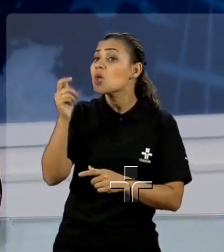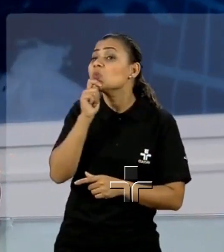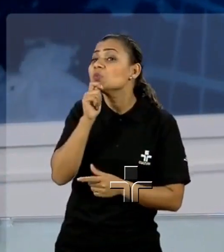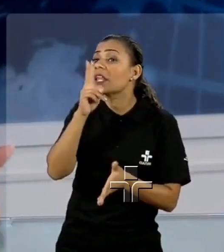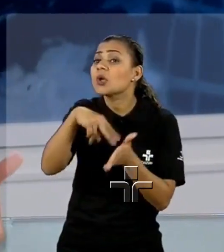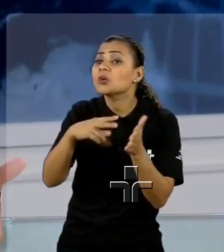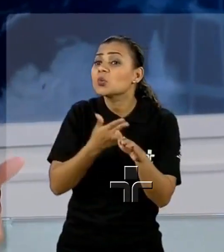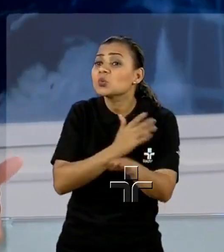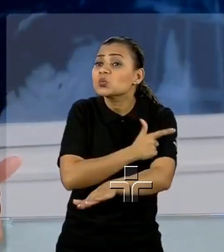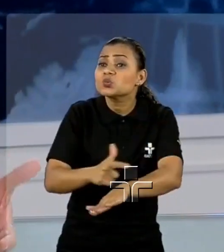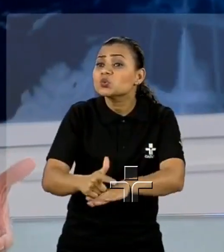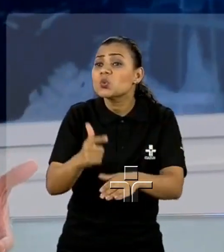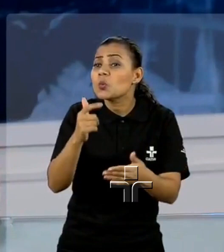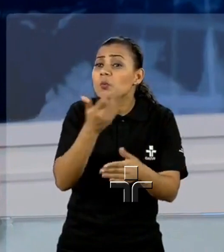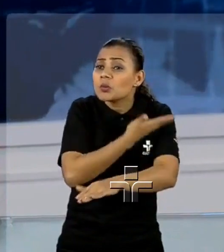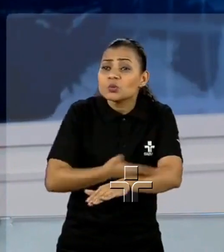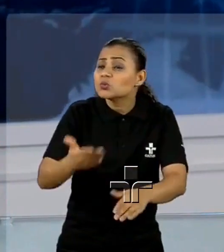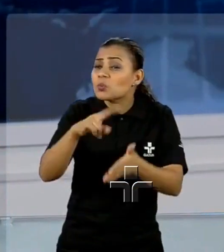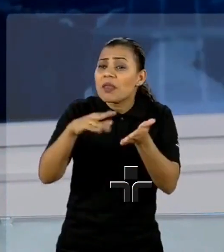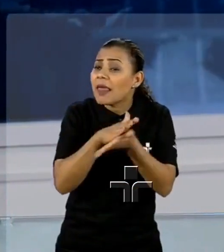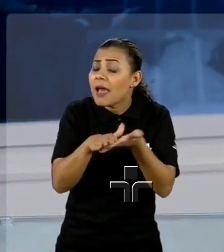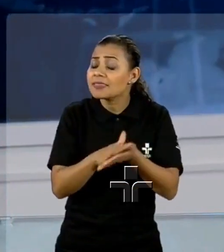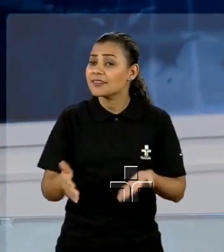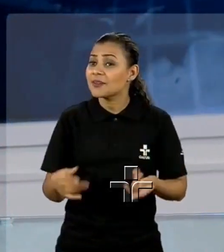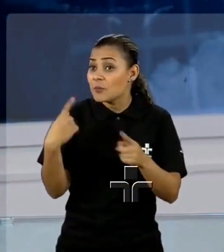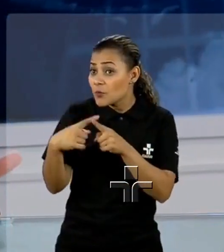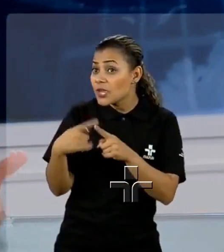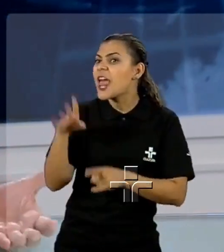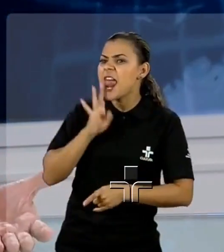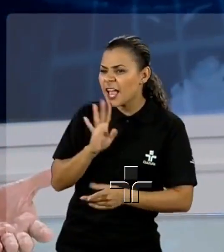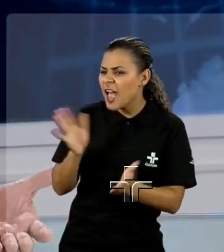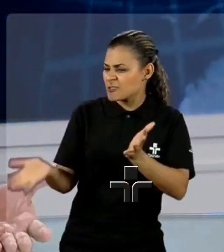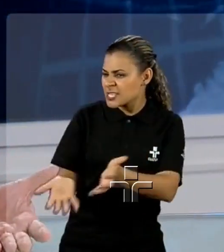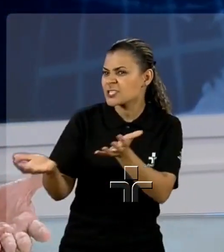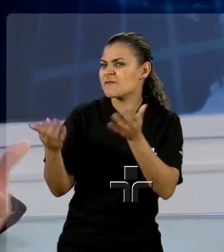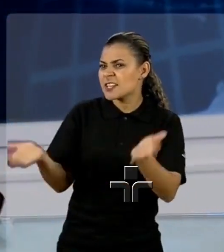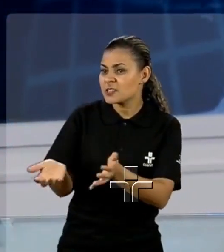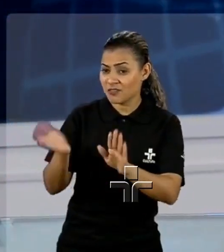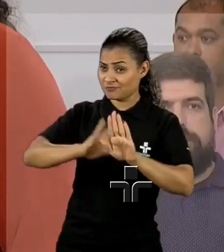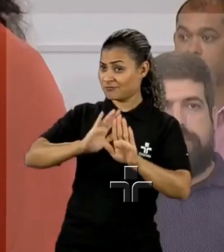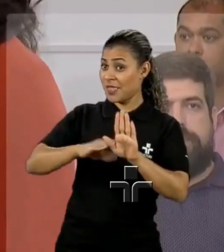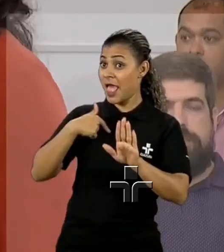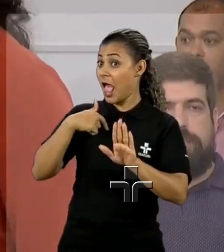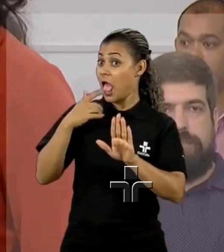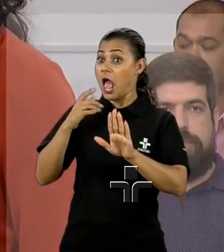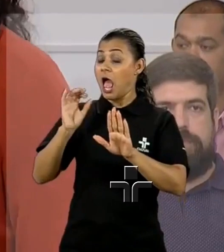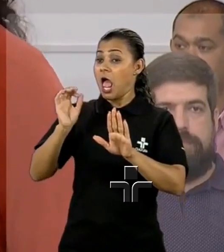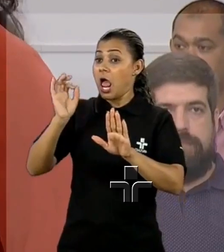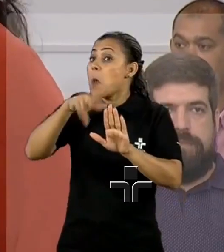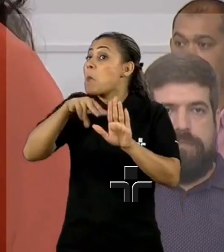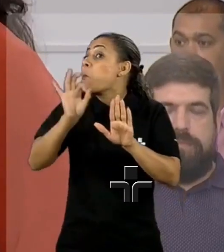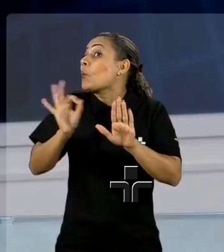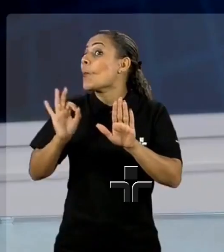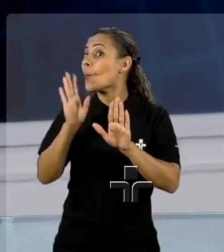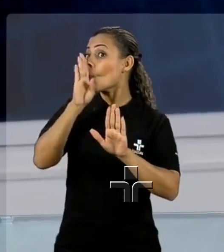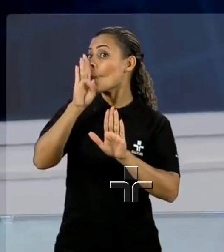leitura e não têm o prazer de leitura. Por quê? Porque é legal dizer que é importante ler. Querem obrigar, mas não leram. Que é para